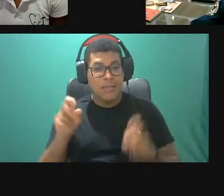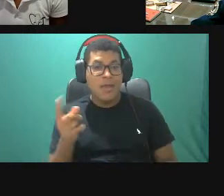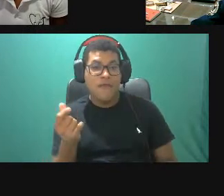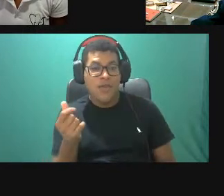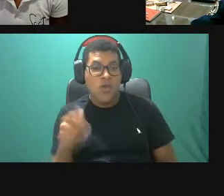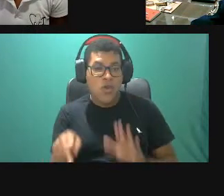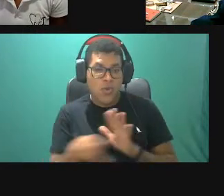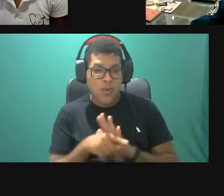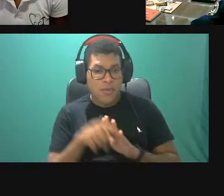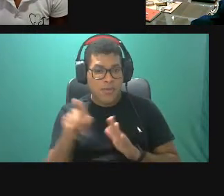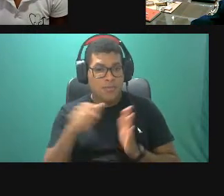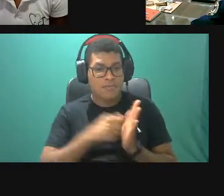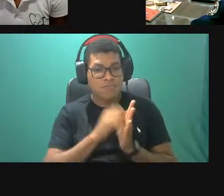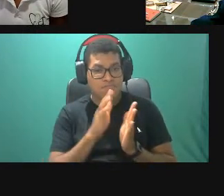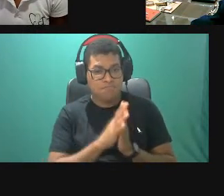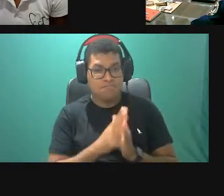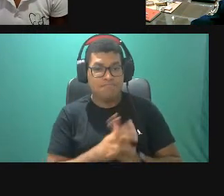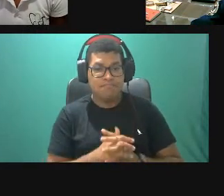variável isso.